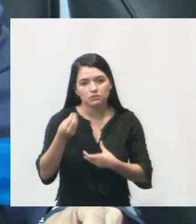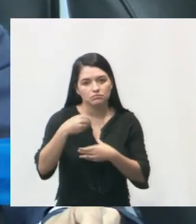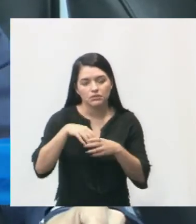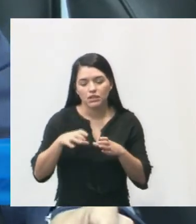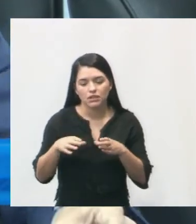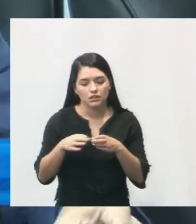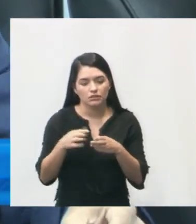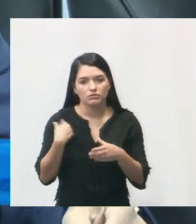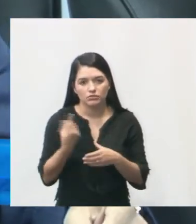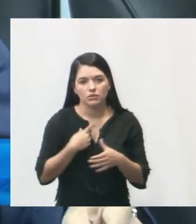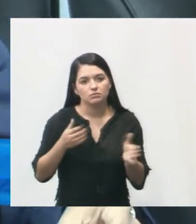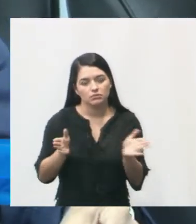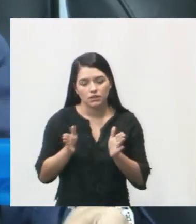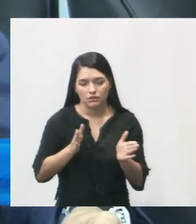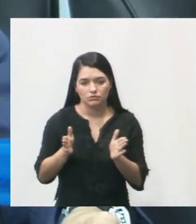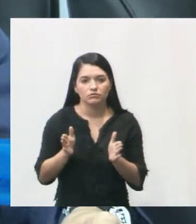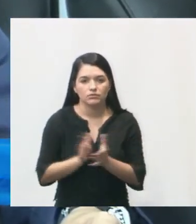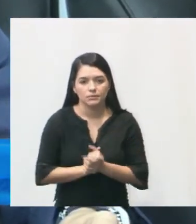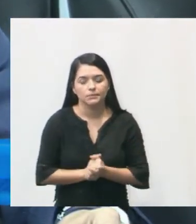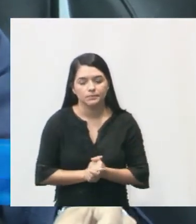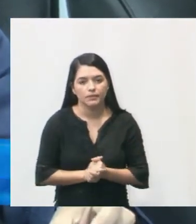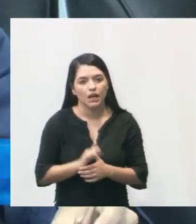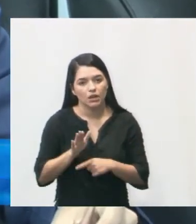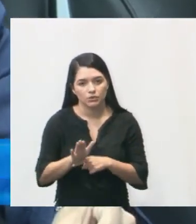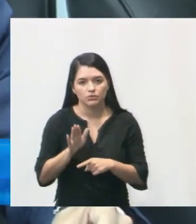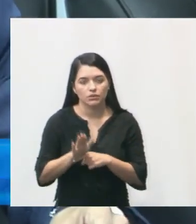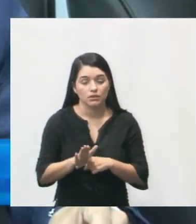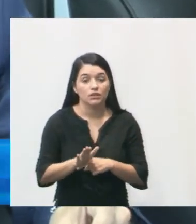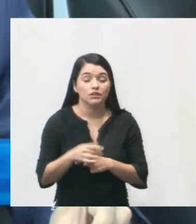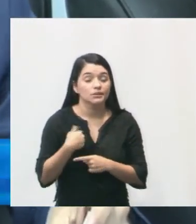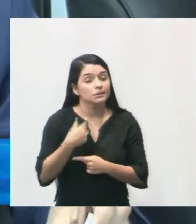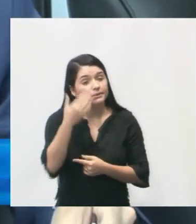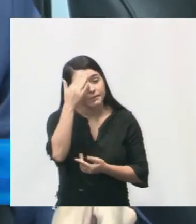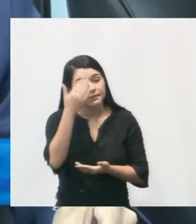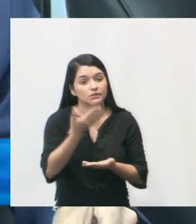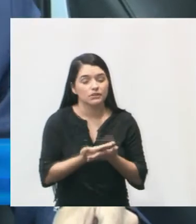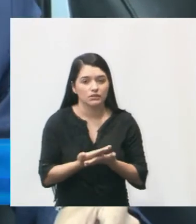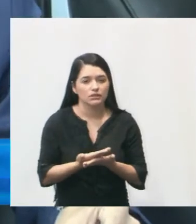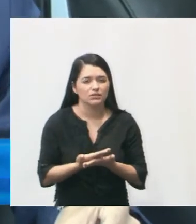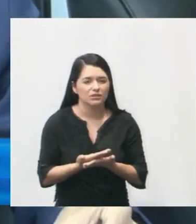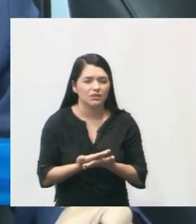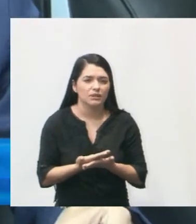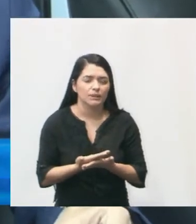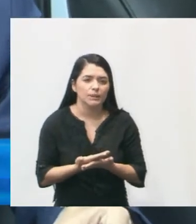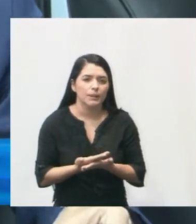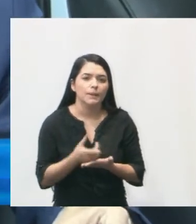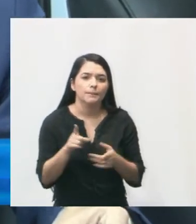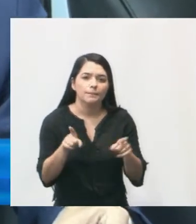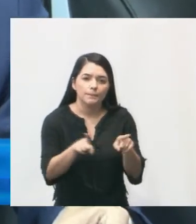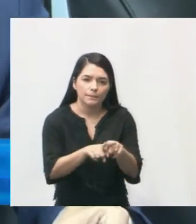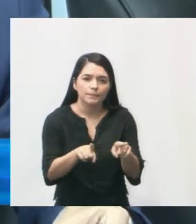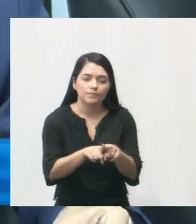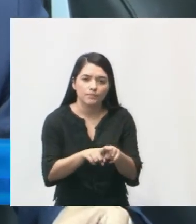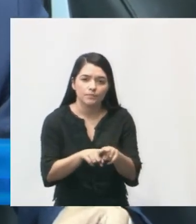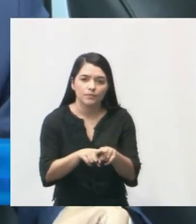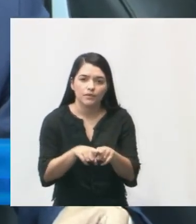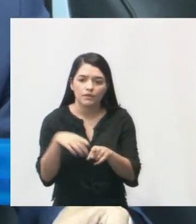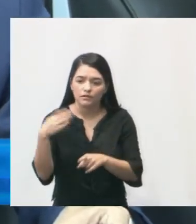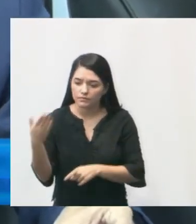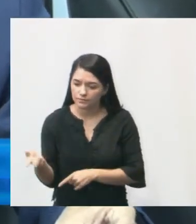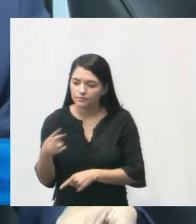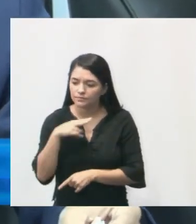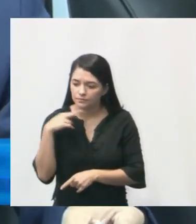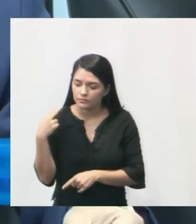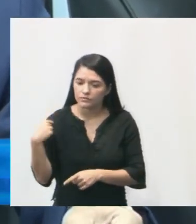do nosso mandato, ajudar. Eu acredito que também a vereadora Neuzinha